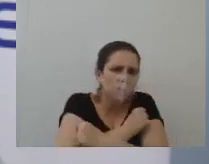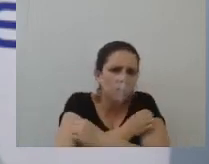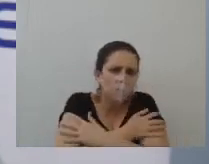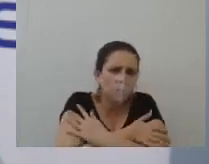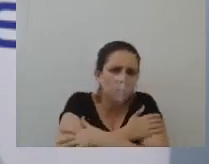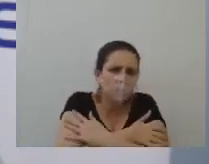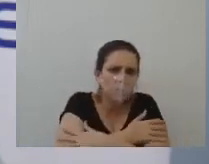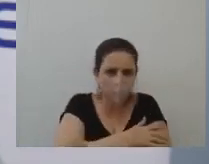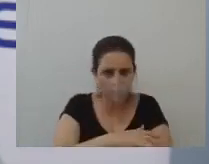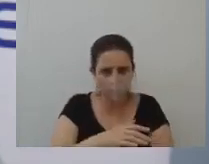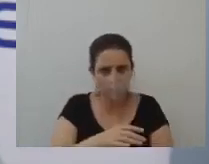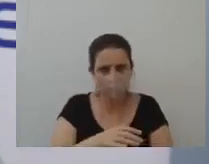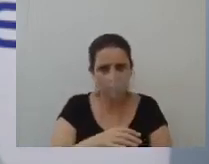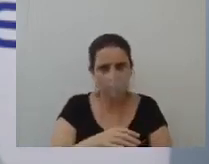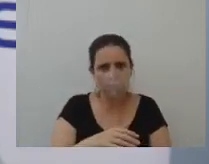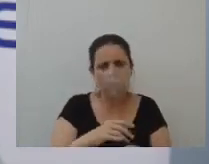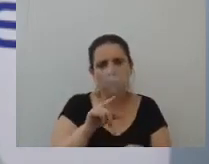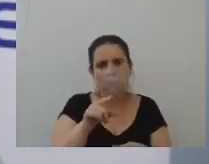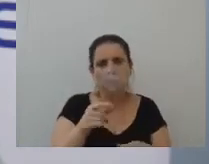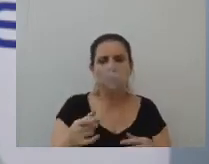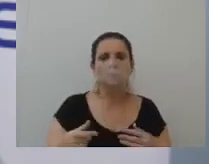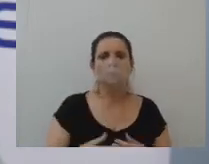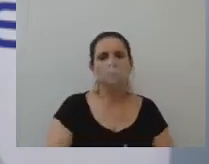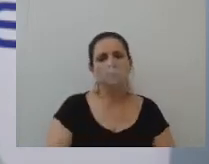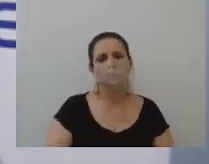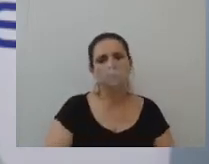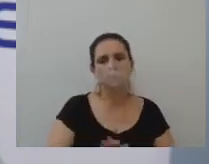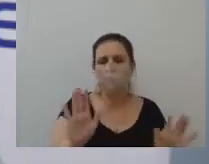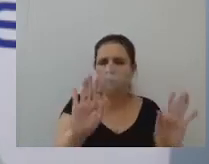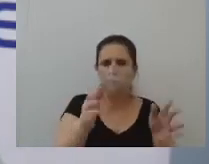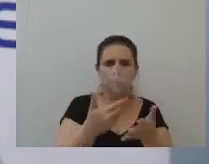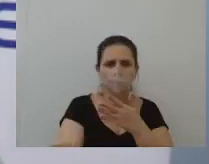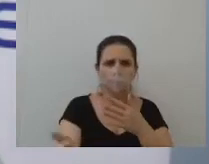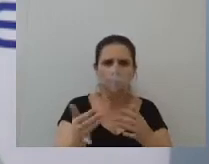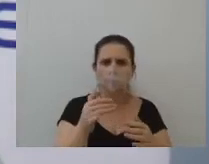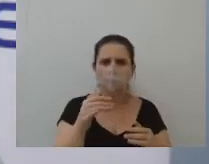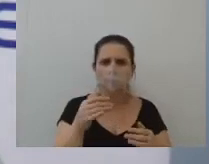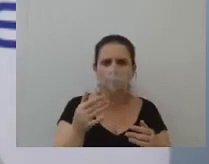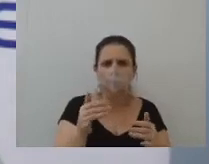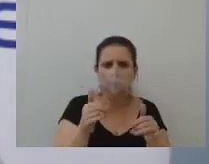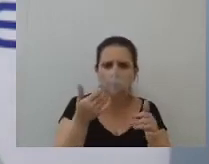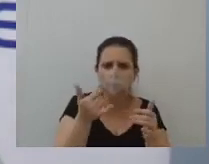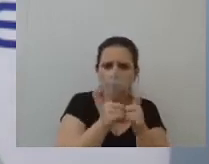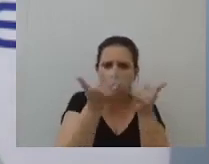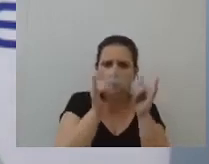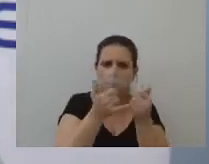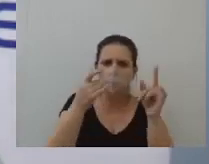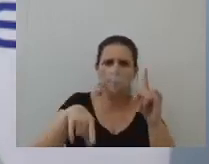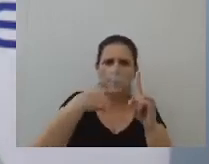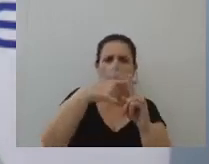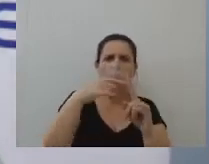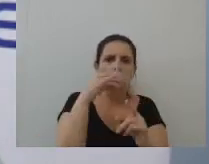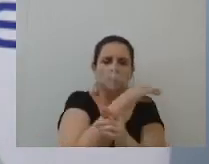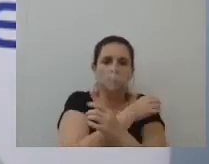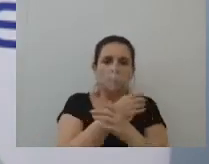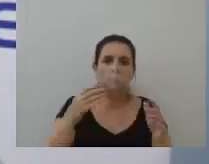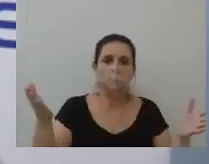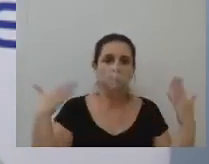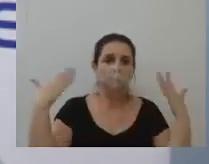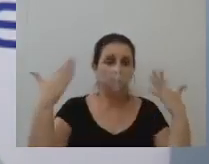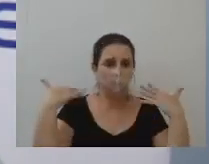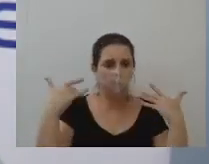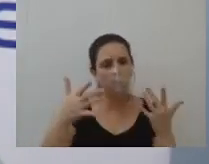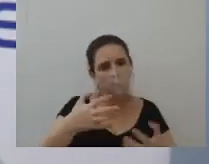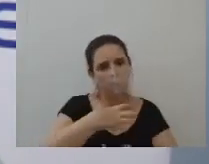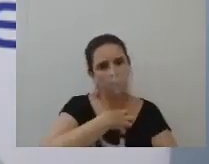frio. Você está perdendo pouco calor. Ou então não está perdendo, está ganhando energia quente. Tá joia? Essa é